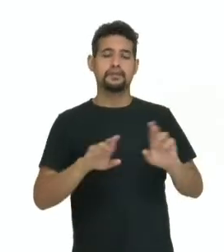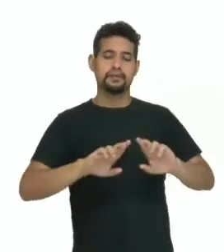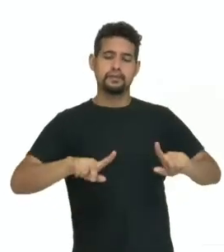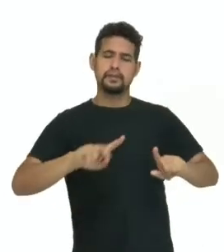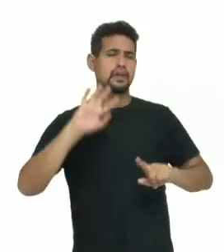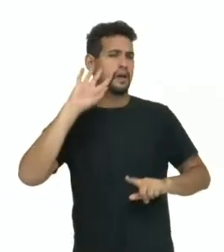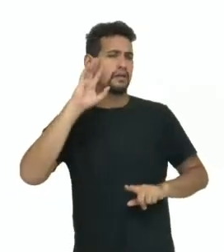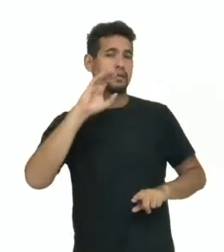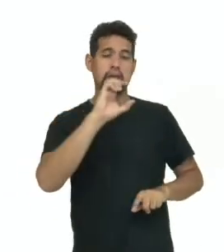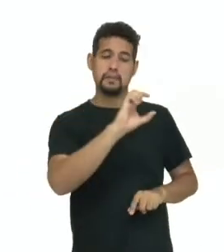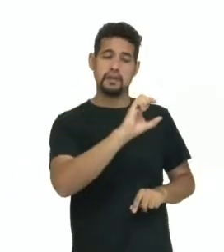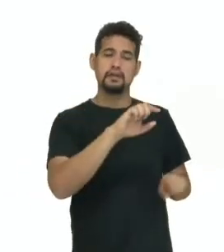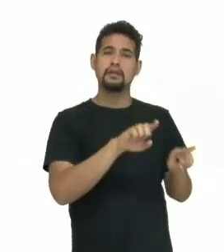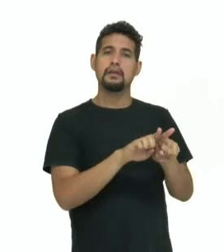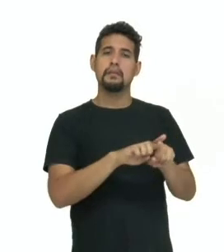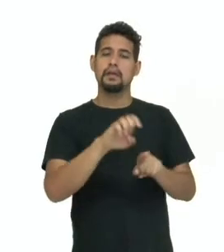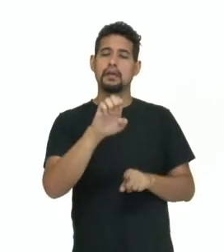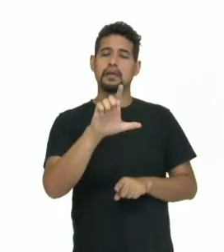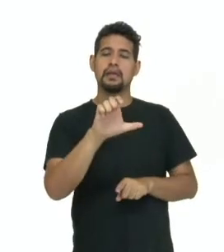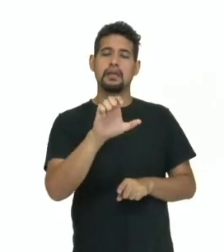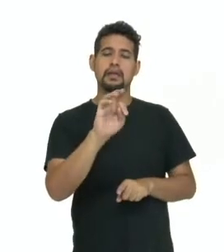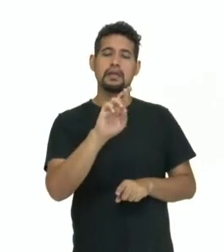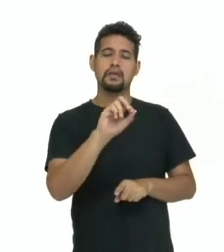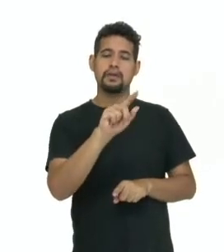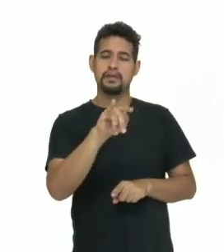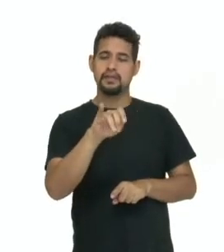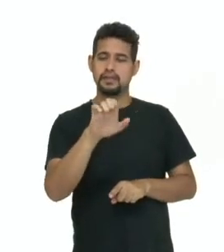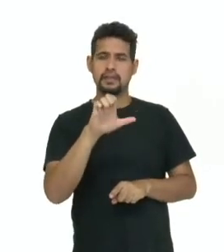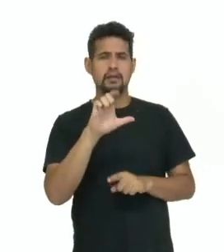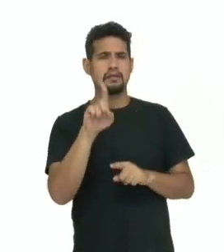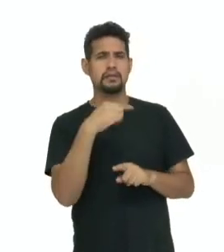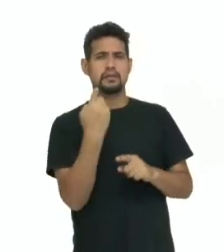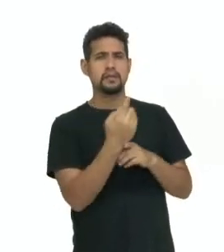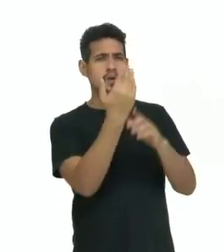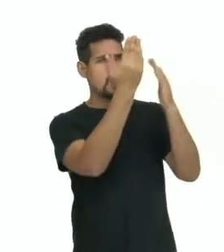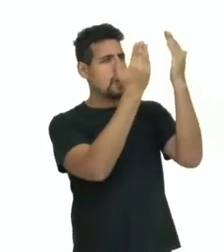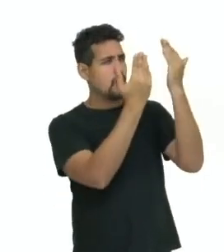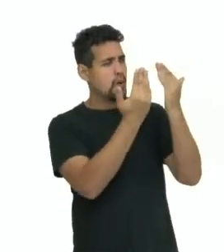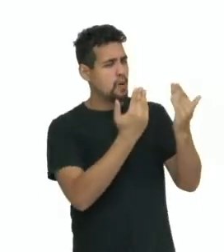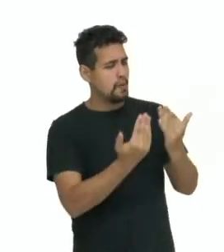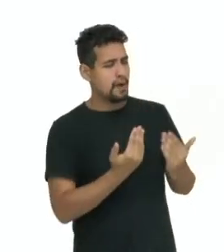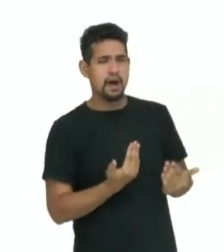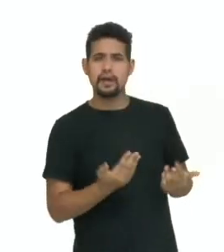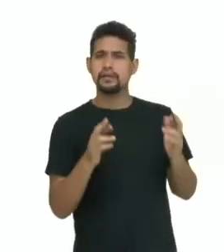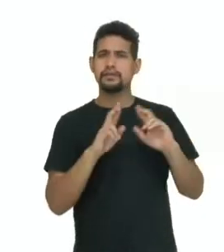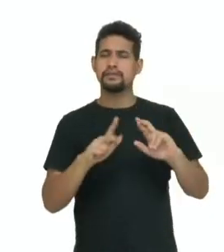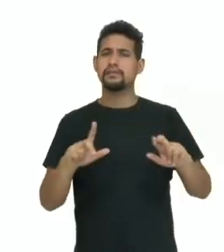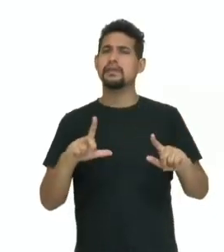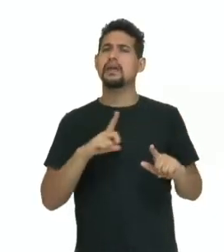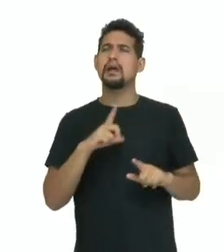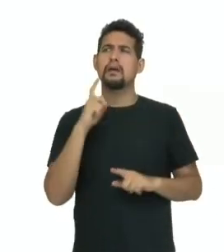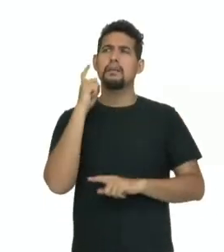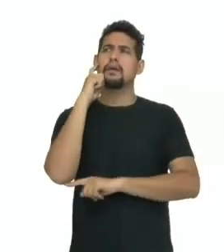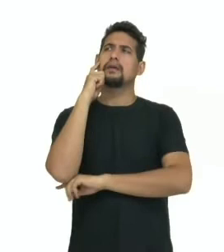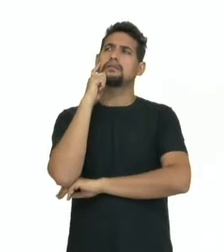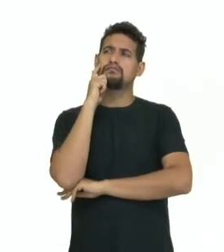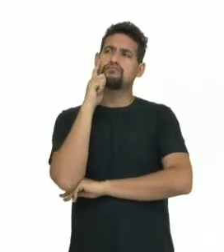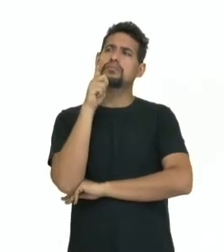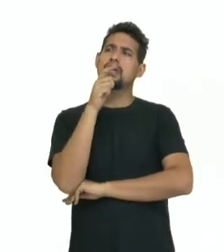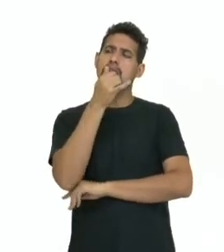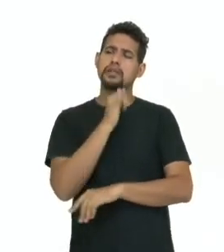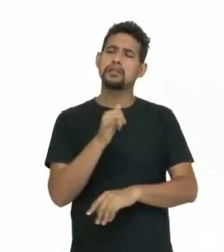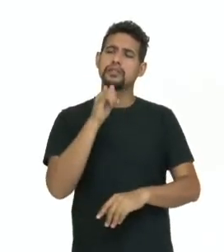então, entre pilha e eletrólise. Desse modo, quando a gente compara os processos de oxirredução, a gente tem o seguinte: então, a